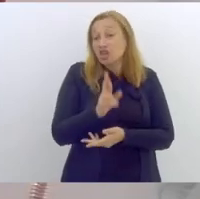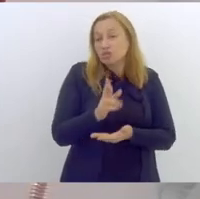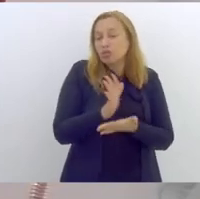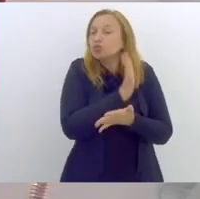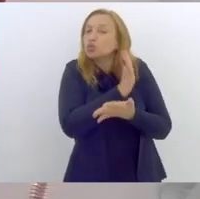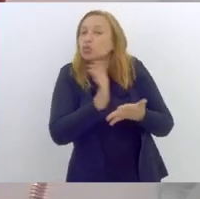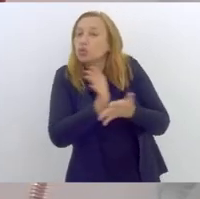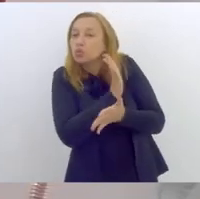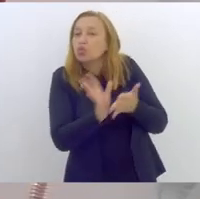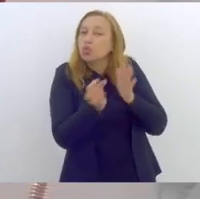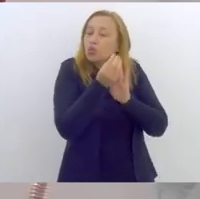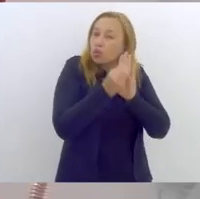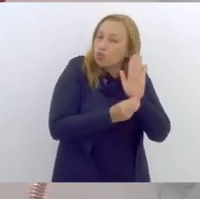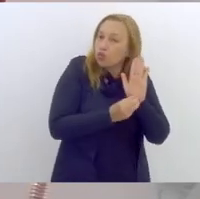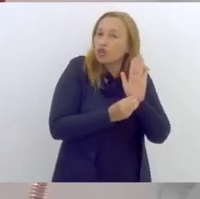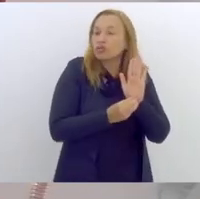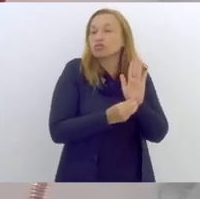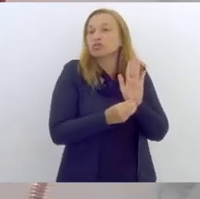ofícios